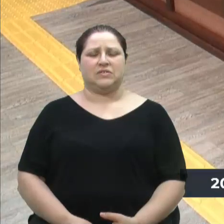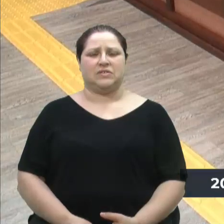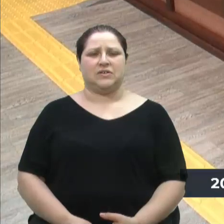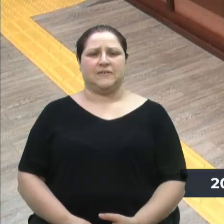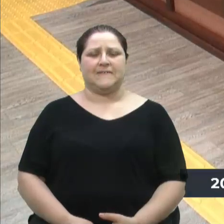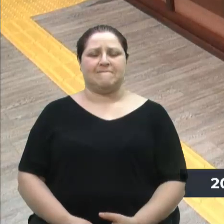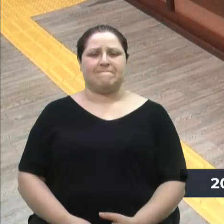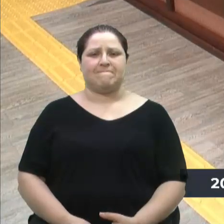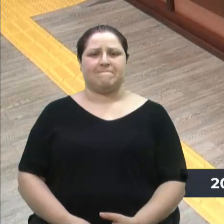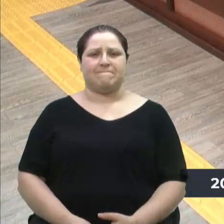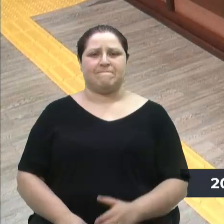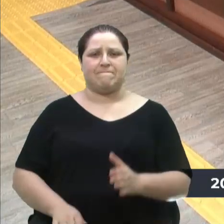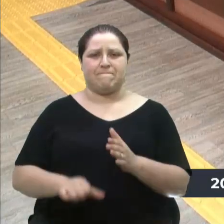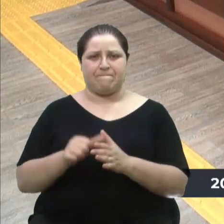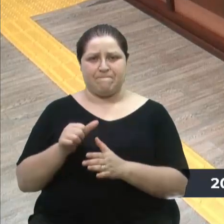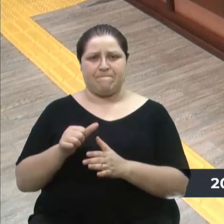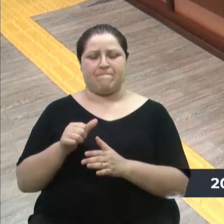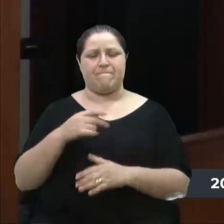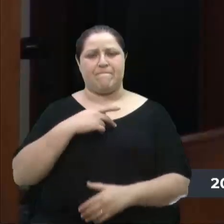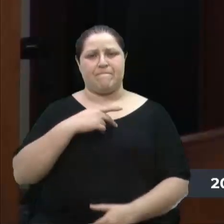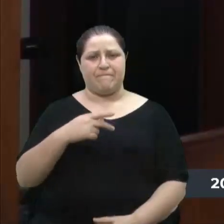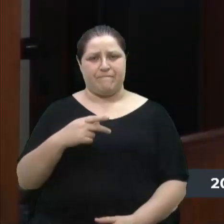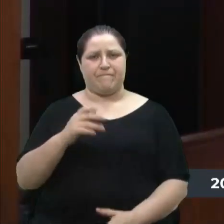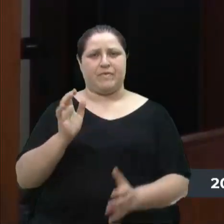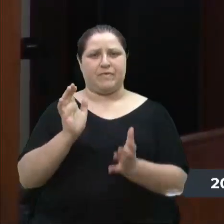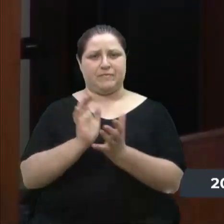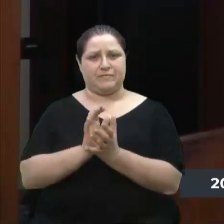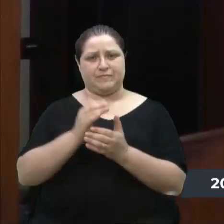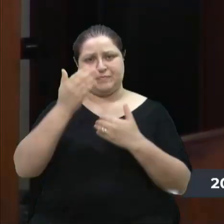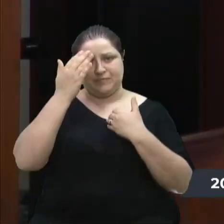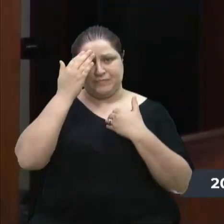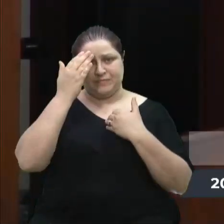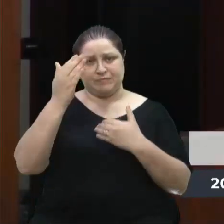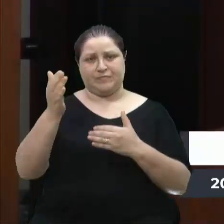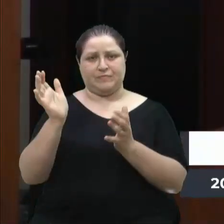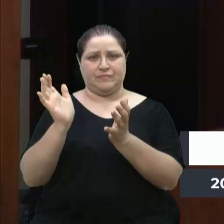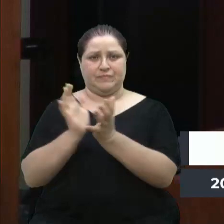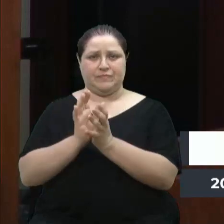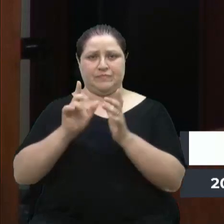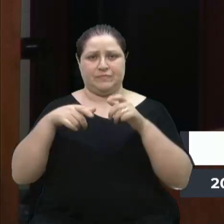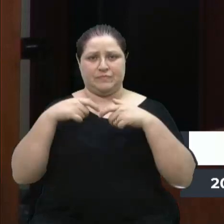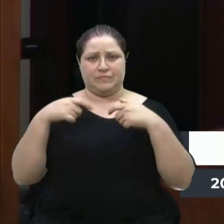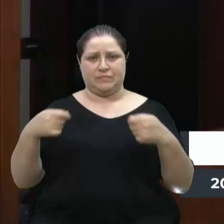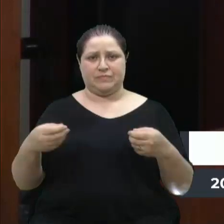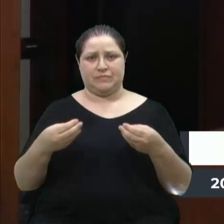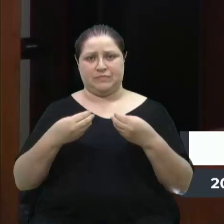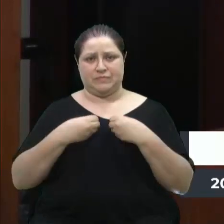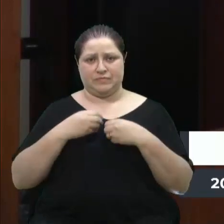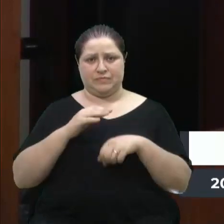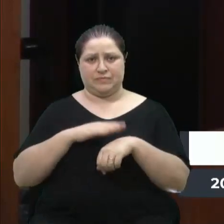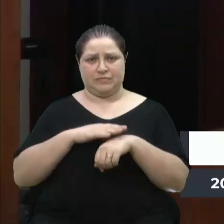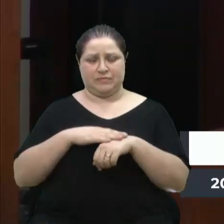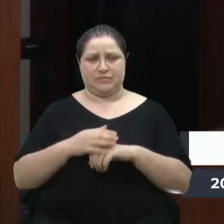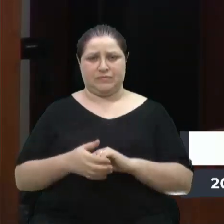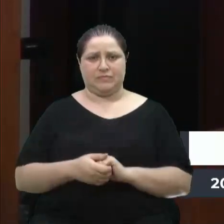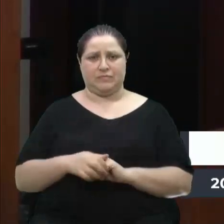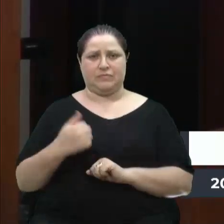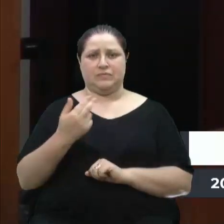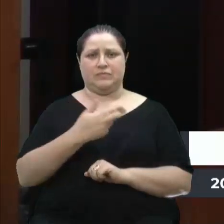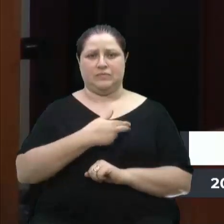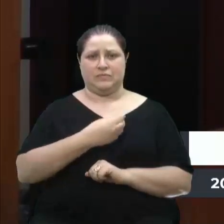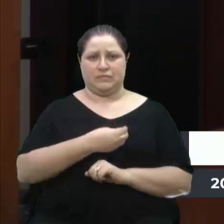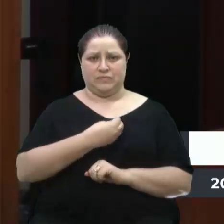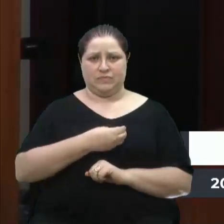Primeiramente, senhora presidente, caros colegas, agradecer a gentileza do colega Daneluz. A gente vive tempos aí